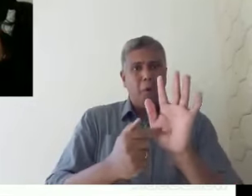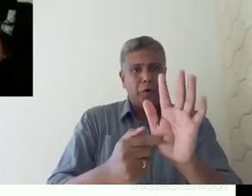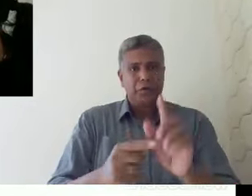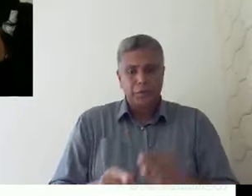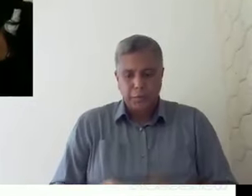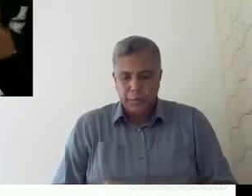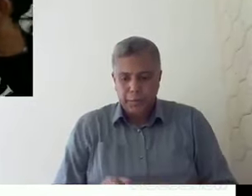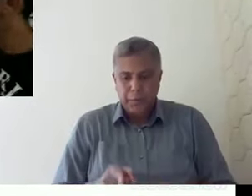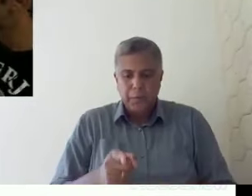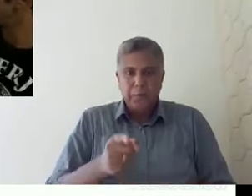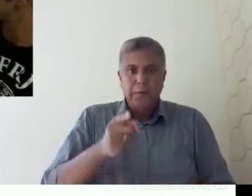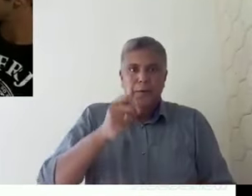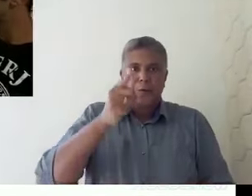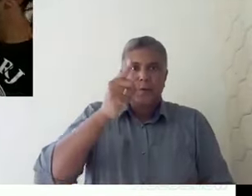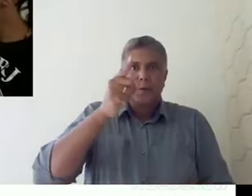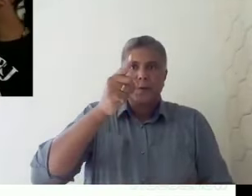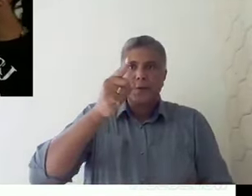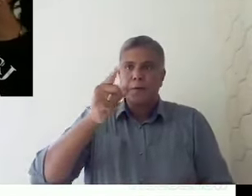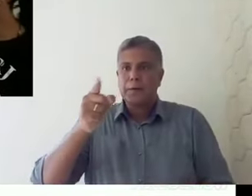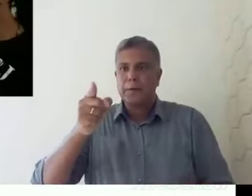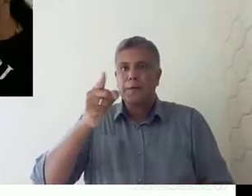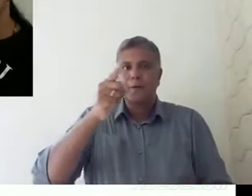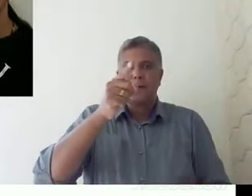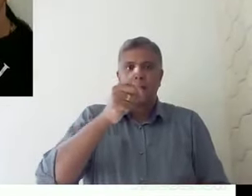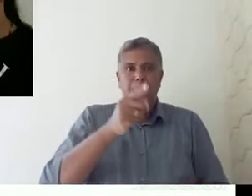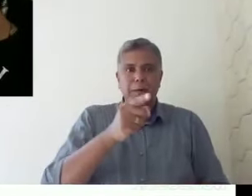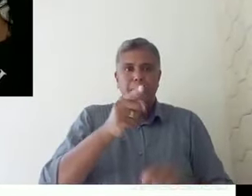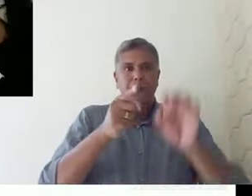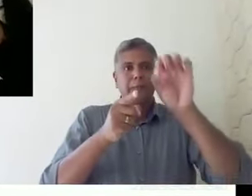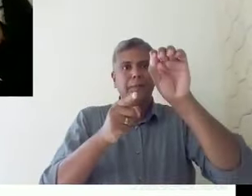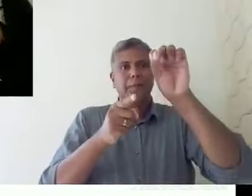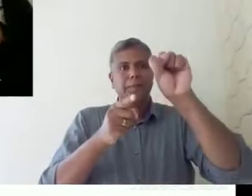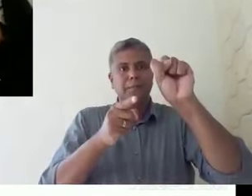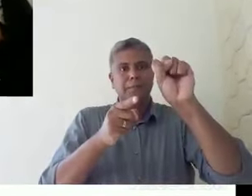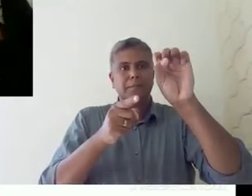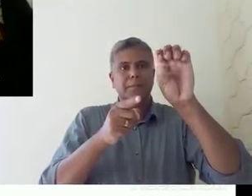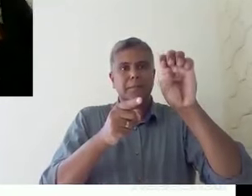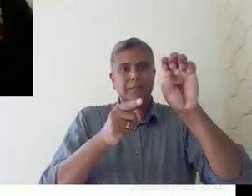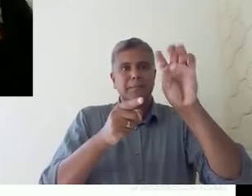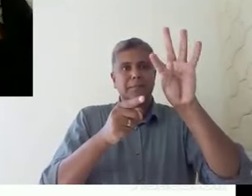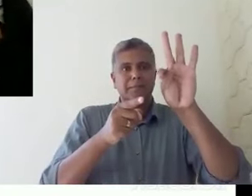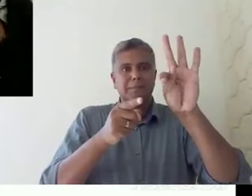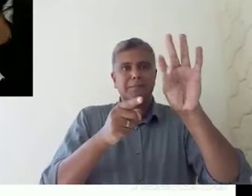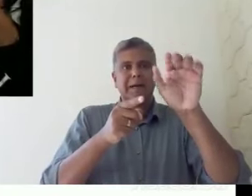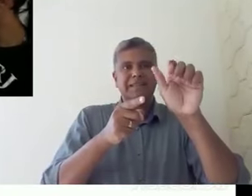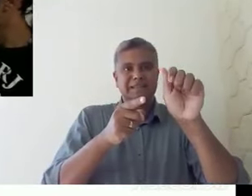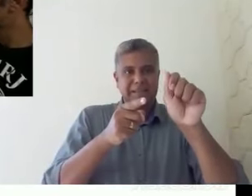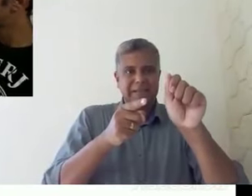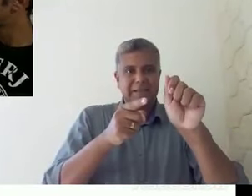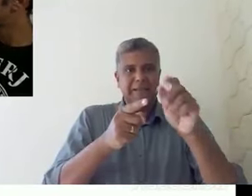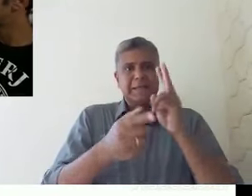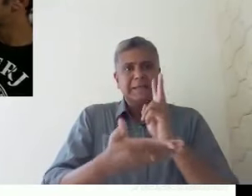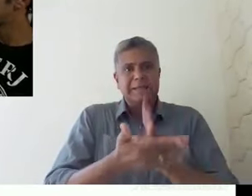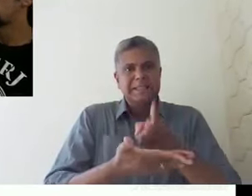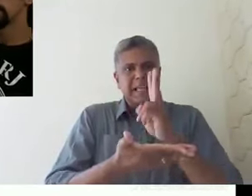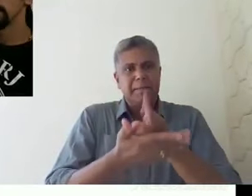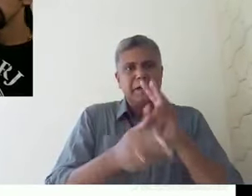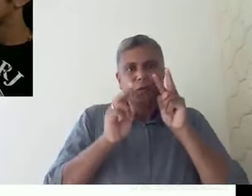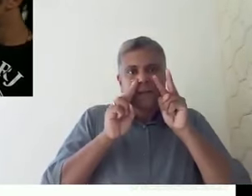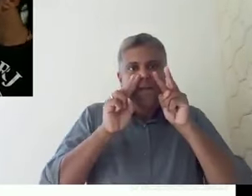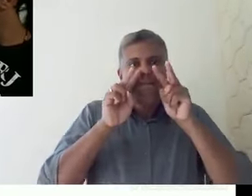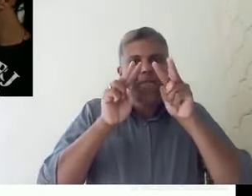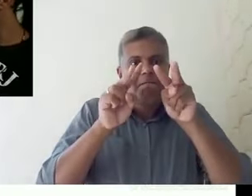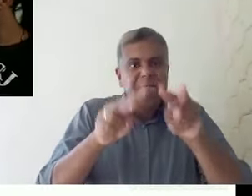setinha, que é a indicação de que ela é um vetor. Então, todas as vezes que a gente tiver